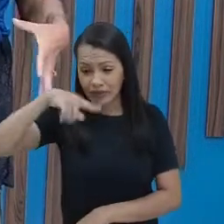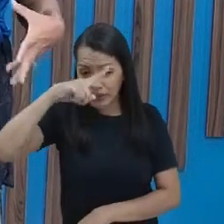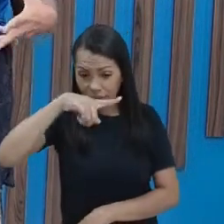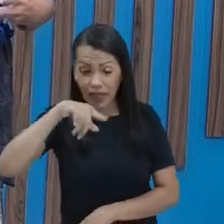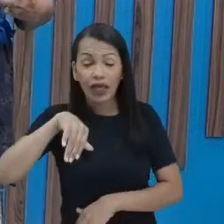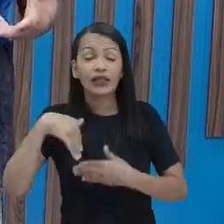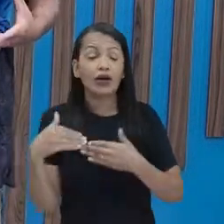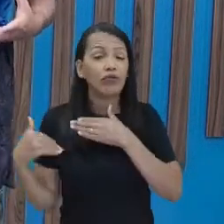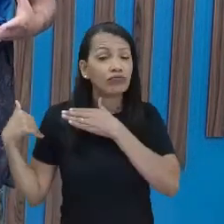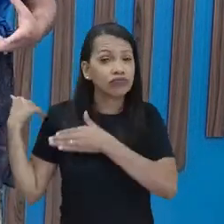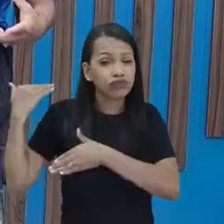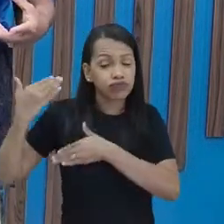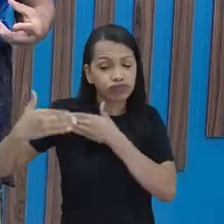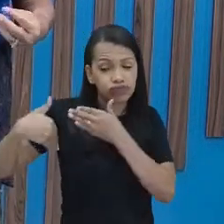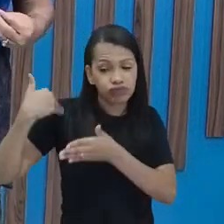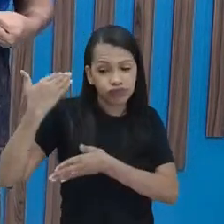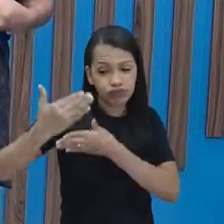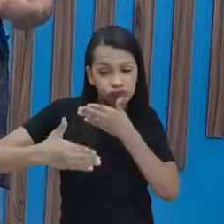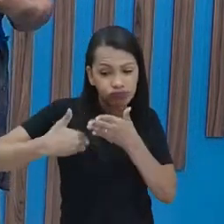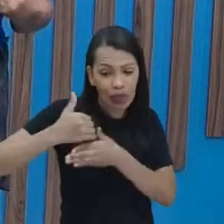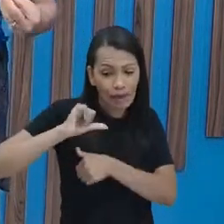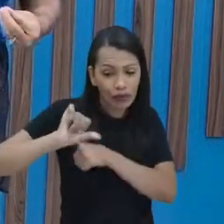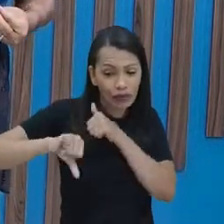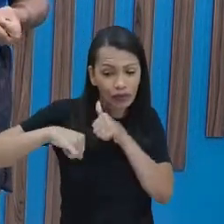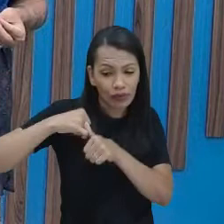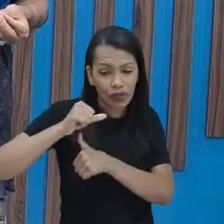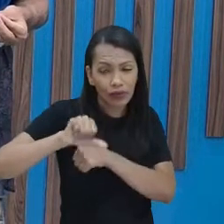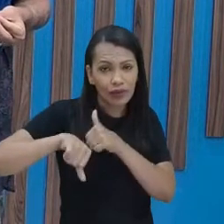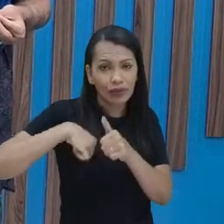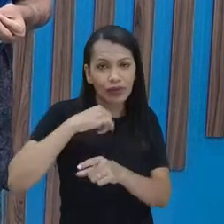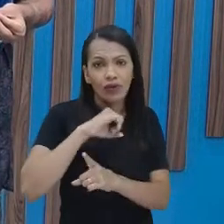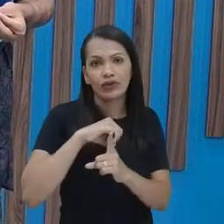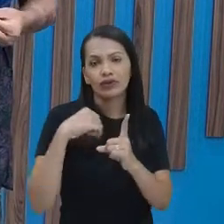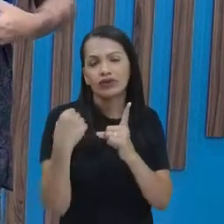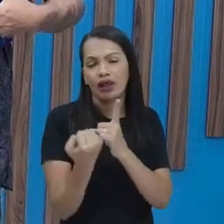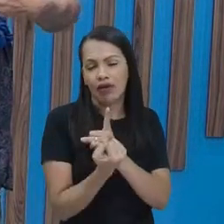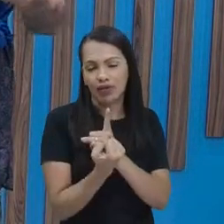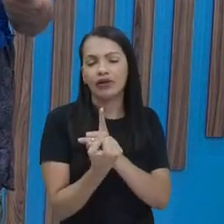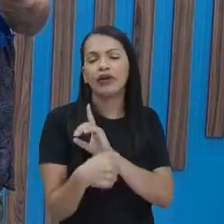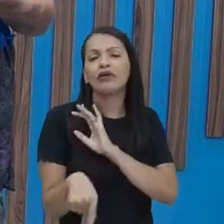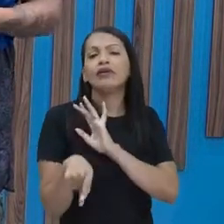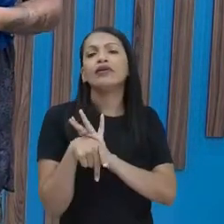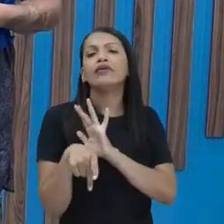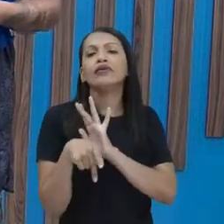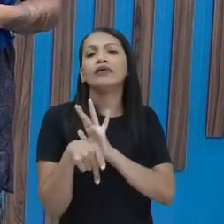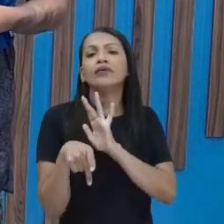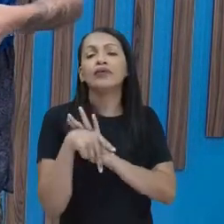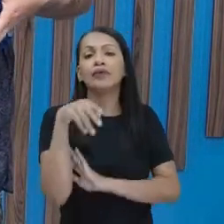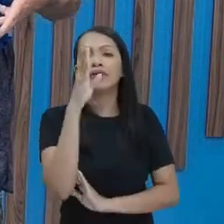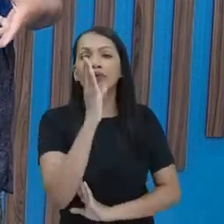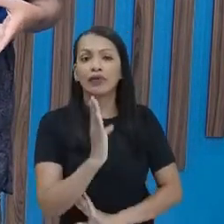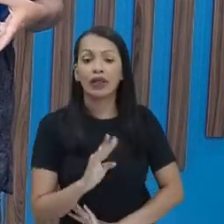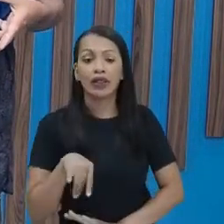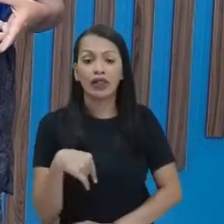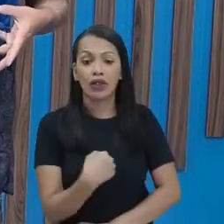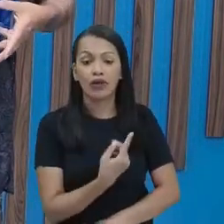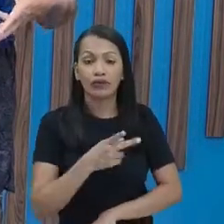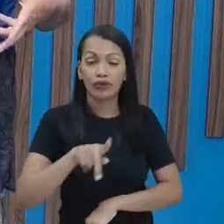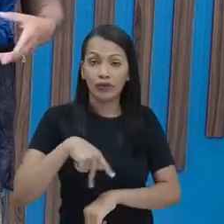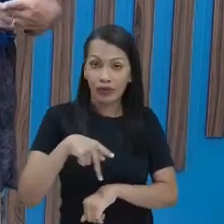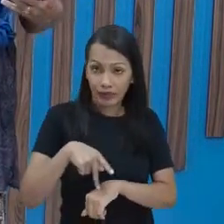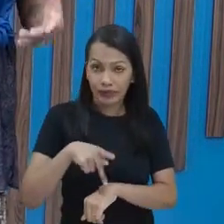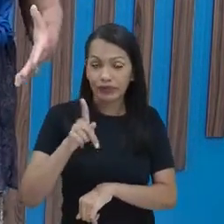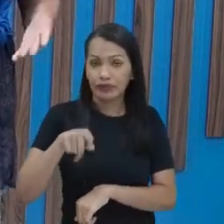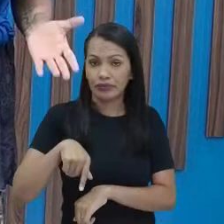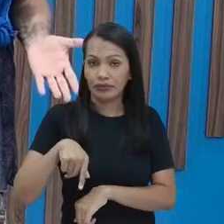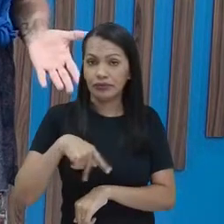Ao longo do tempo, a gente foi mudando muito enquanto sociedade. O próprio Brasil, o nosso país,